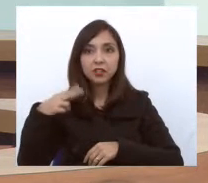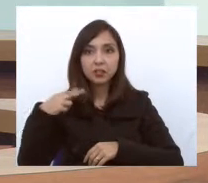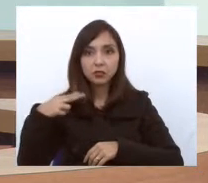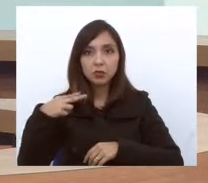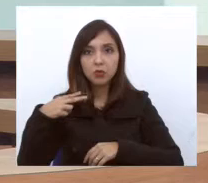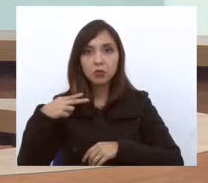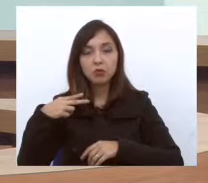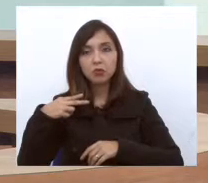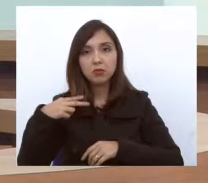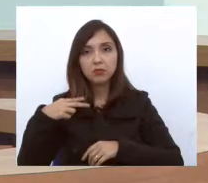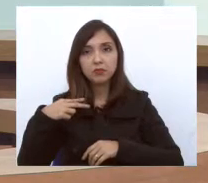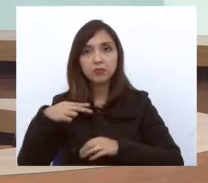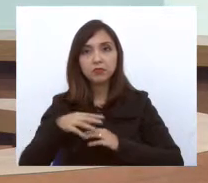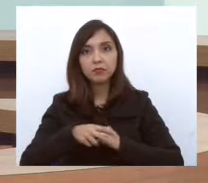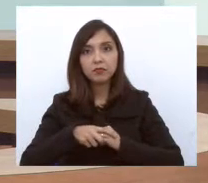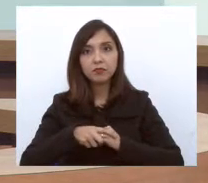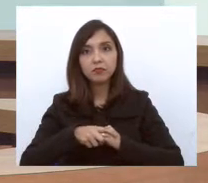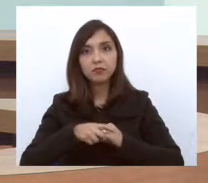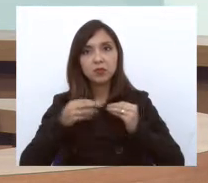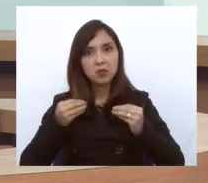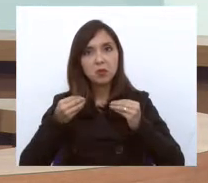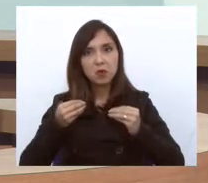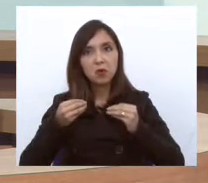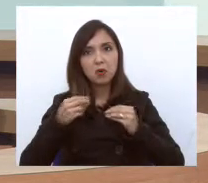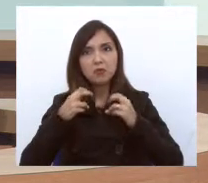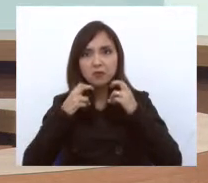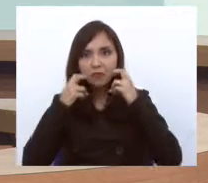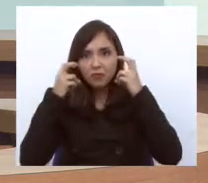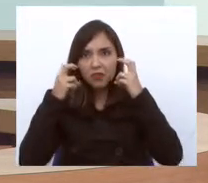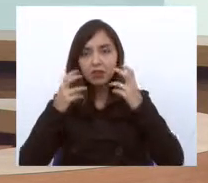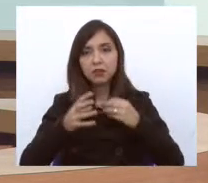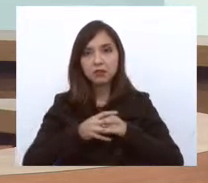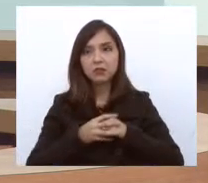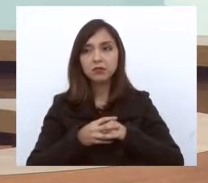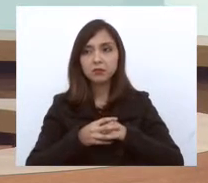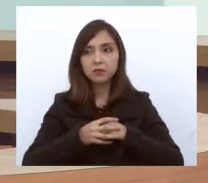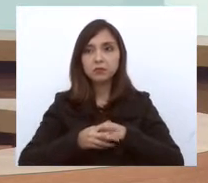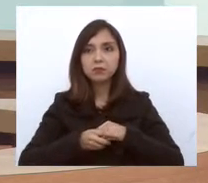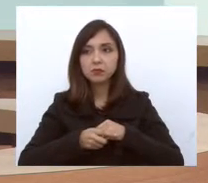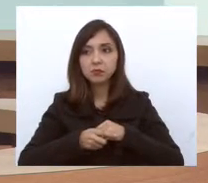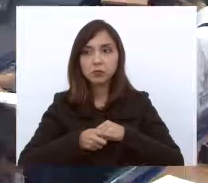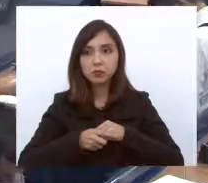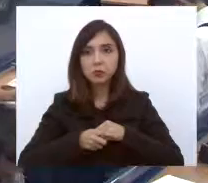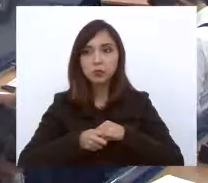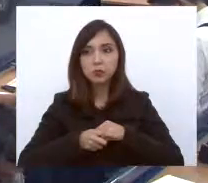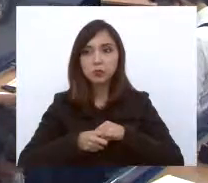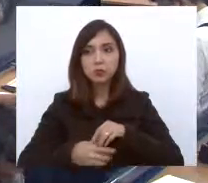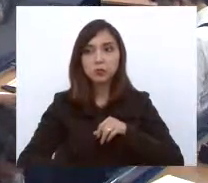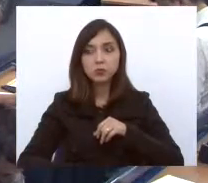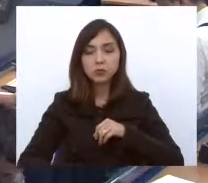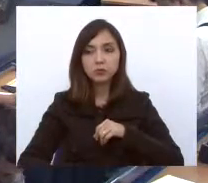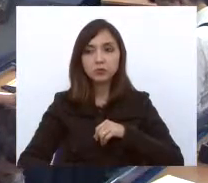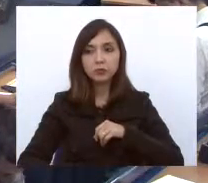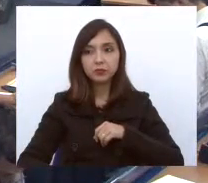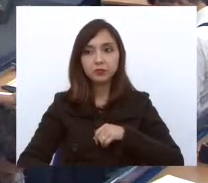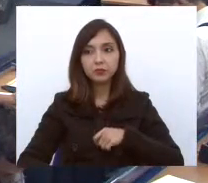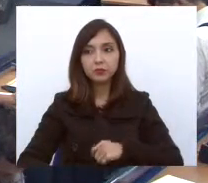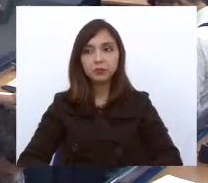colocar a sua emenda, isso é um absurdo, é uma vergonha para a Câmara Municipal. Obrigado, senhor presidente.